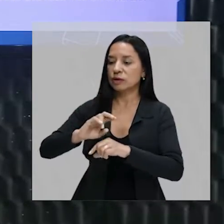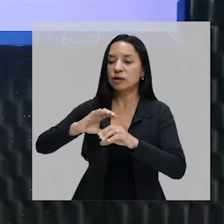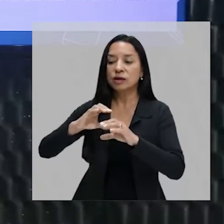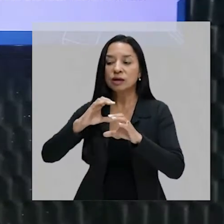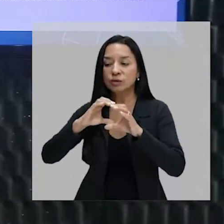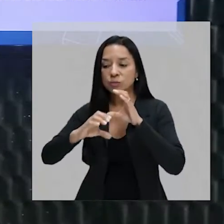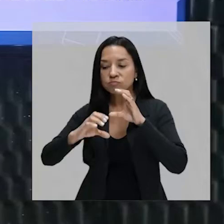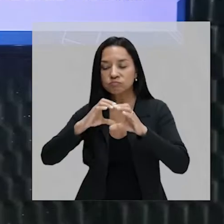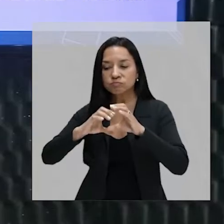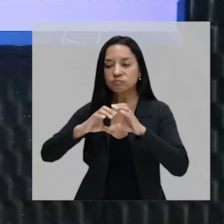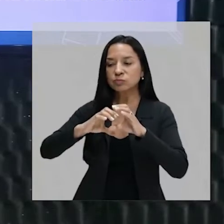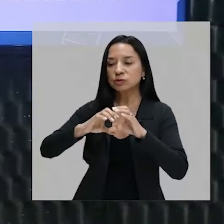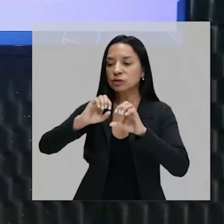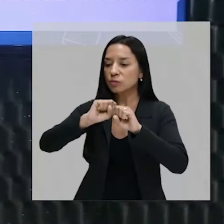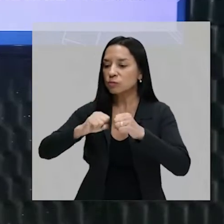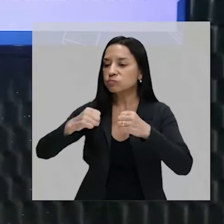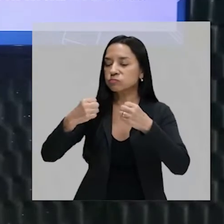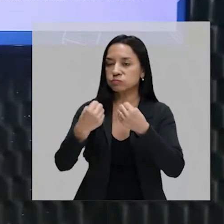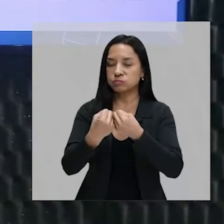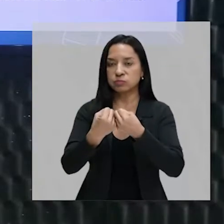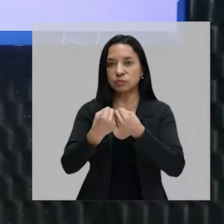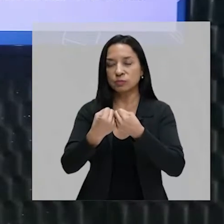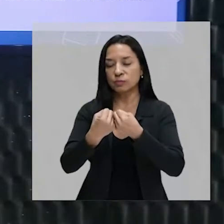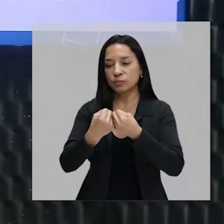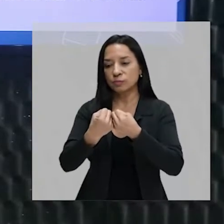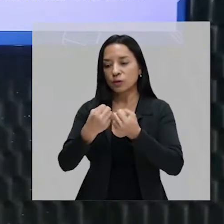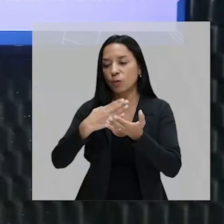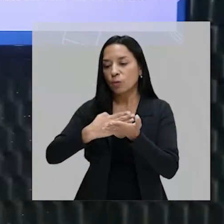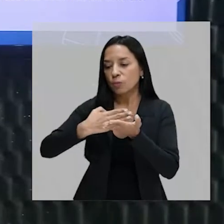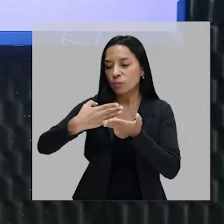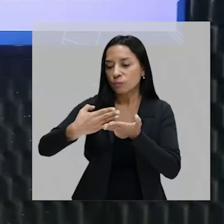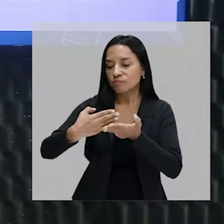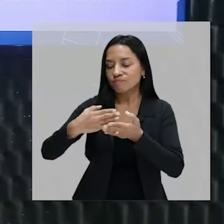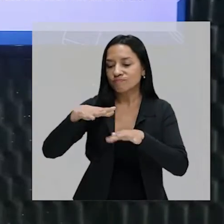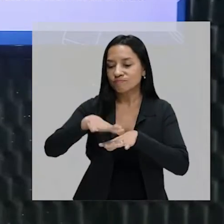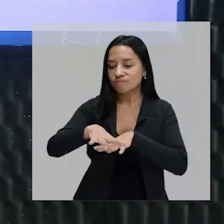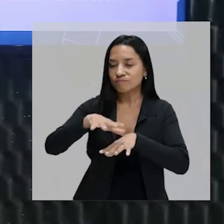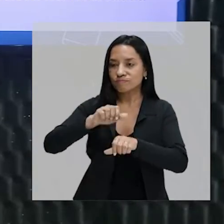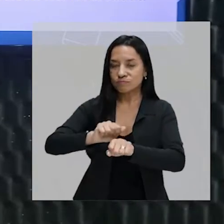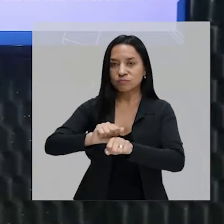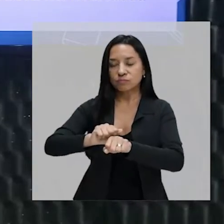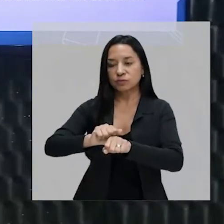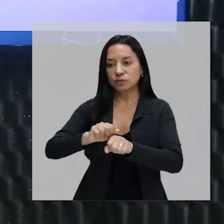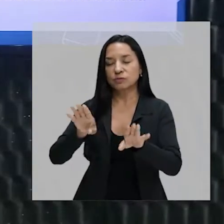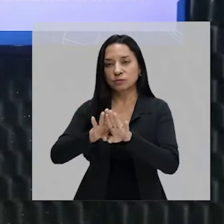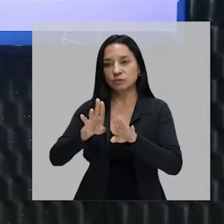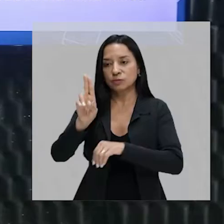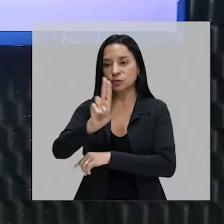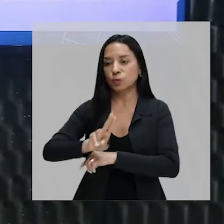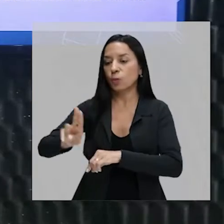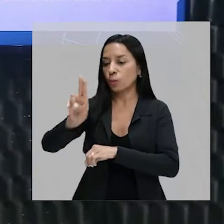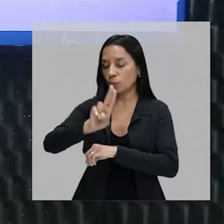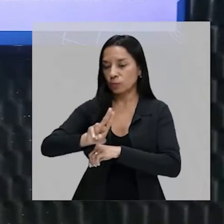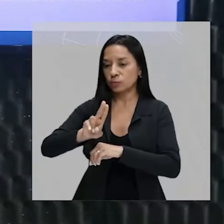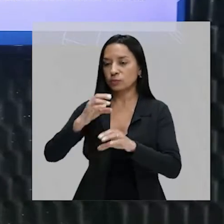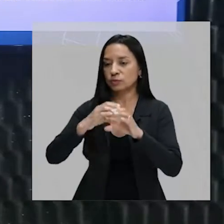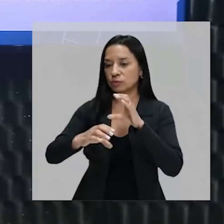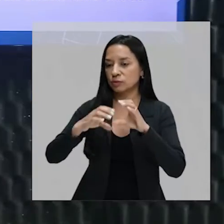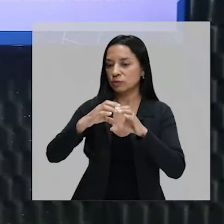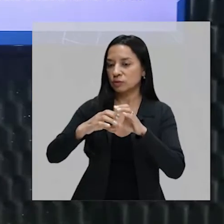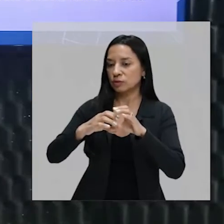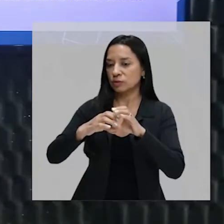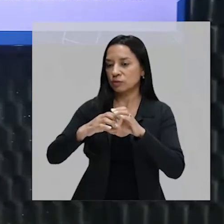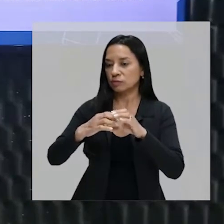e a partir dessa ocupação e dessa utilização a eles estão produzindo